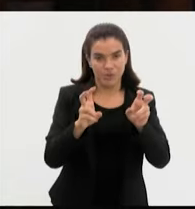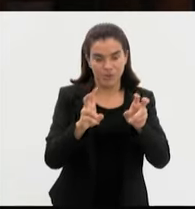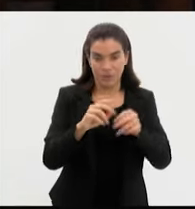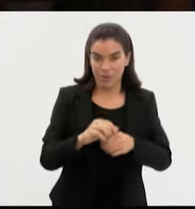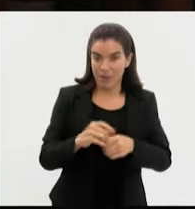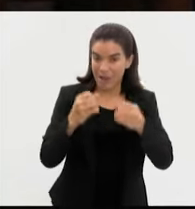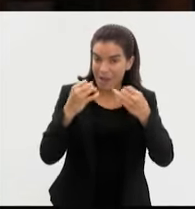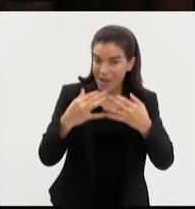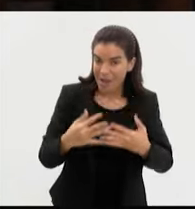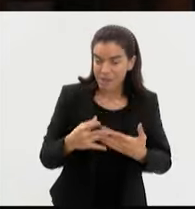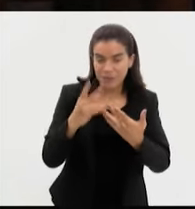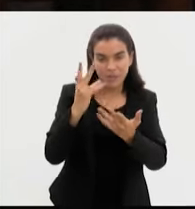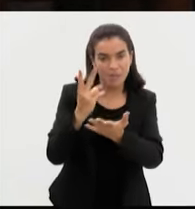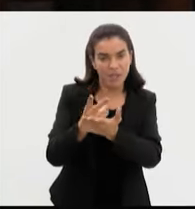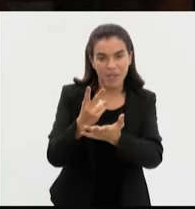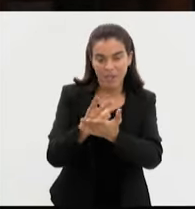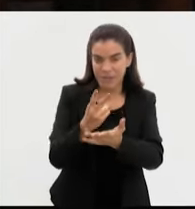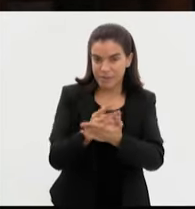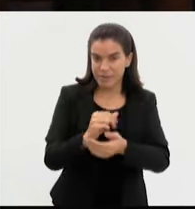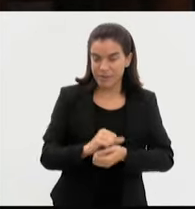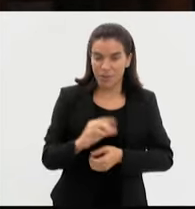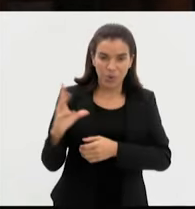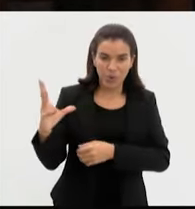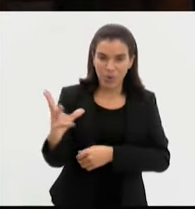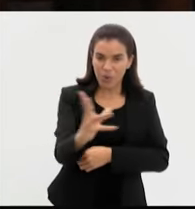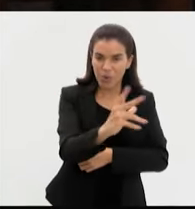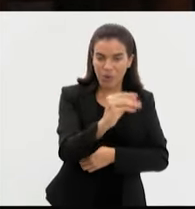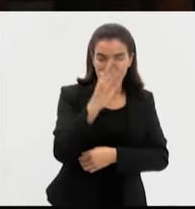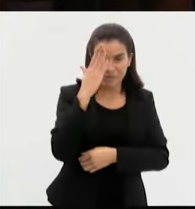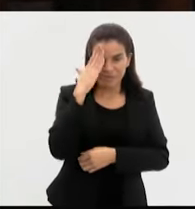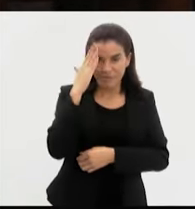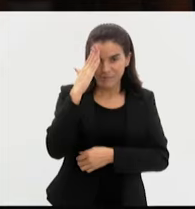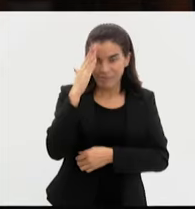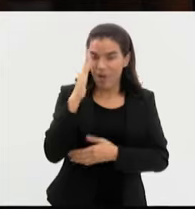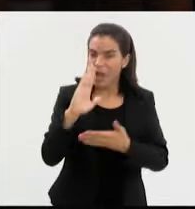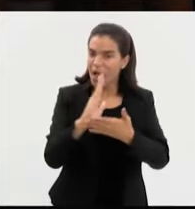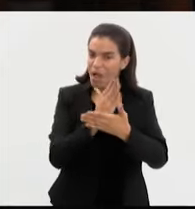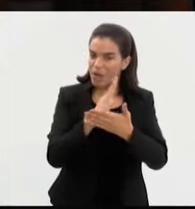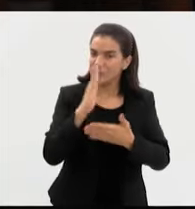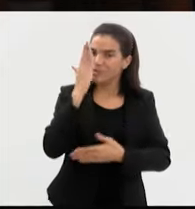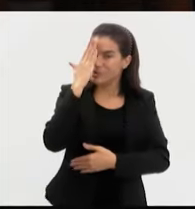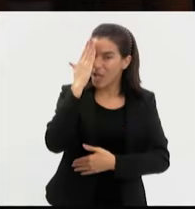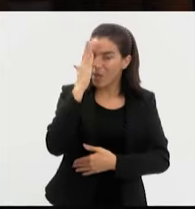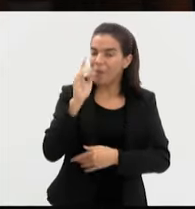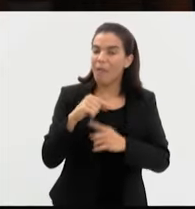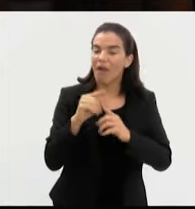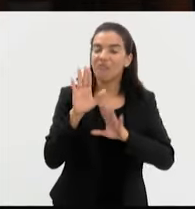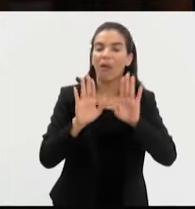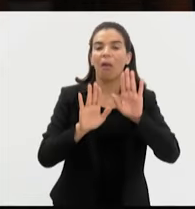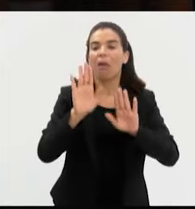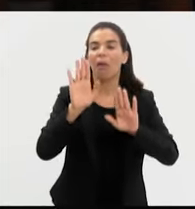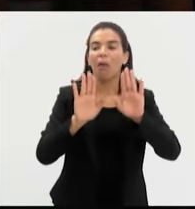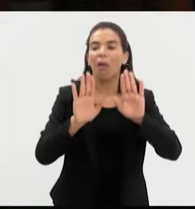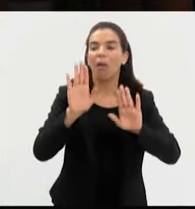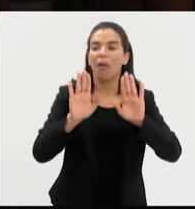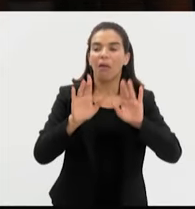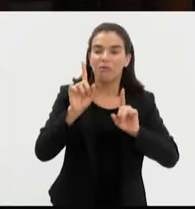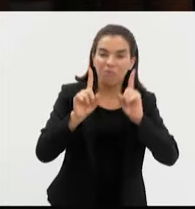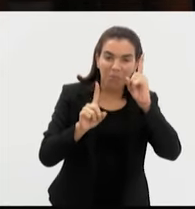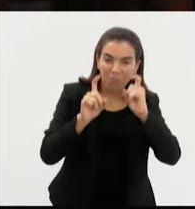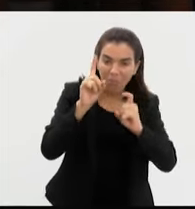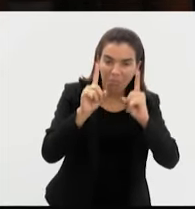explicação que eu dou é a mesma e Todos sabem mas muitos sabem vem aqui fazer mímica Eu nunca usei isso aqui para falar